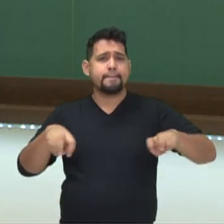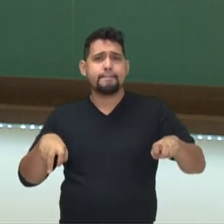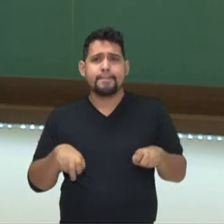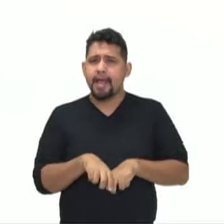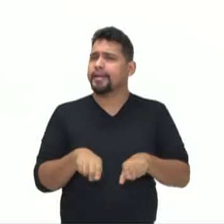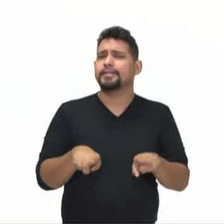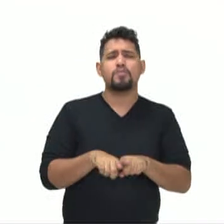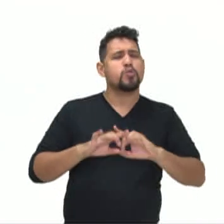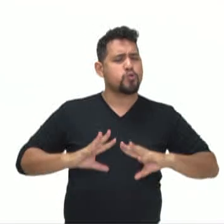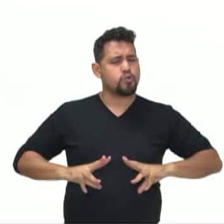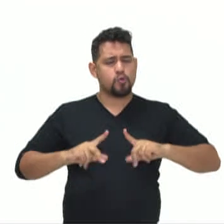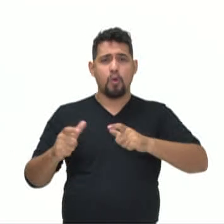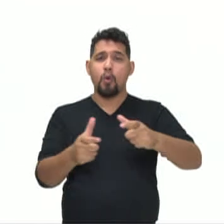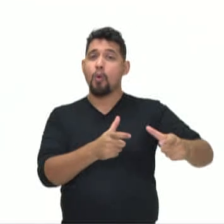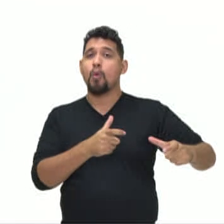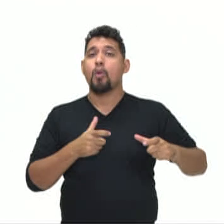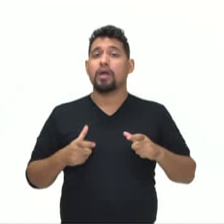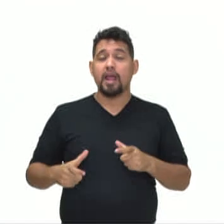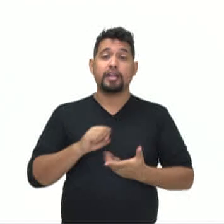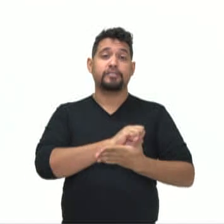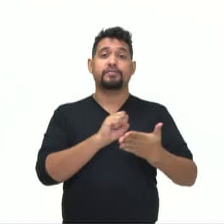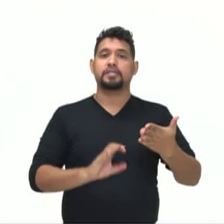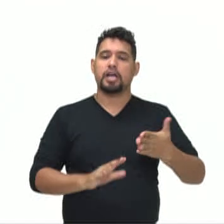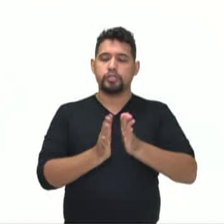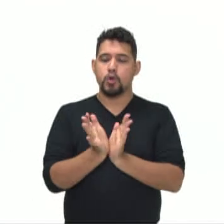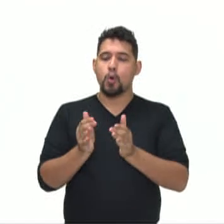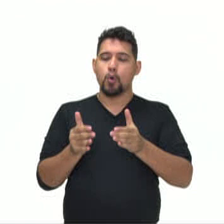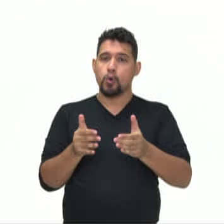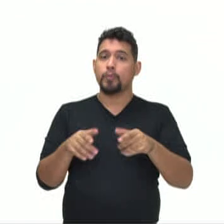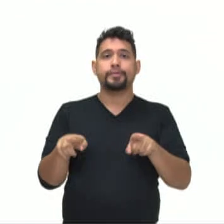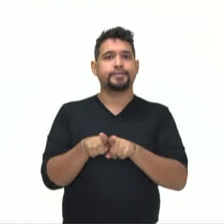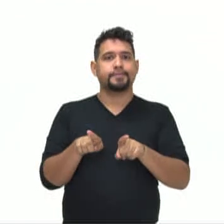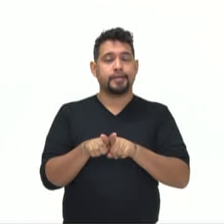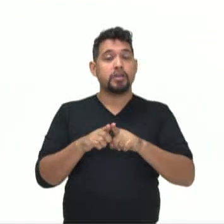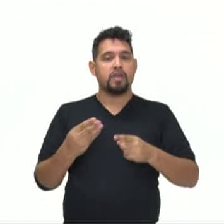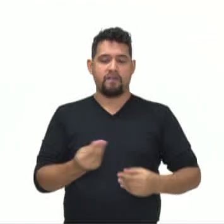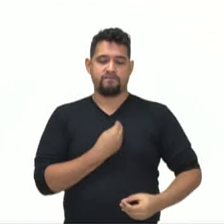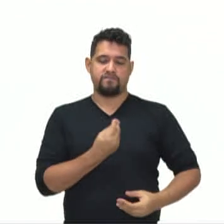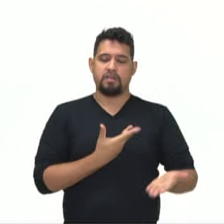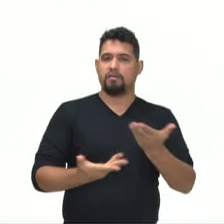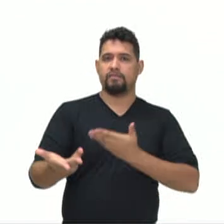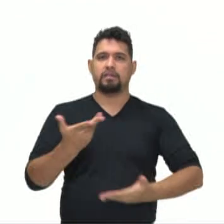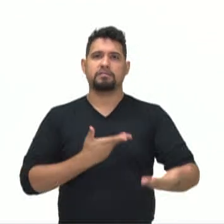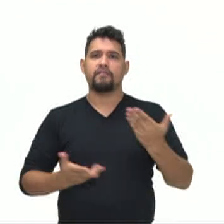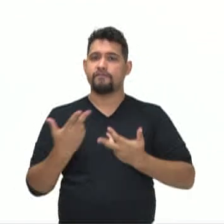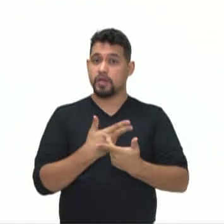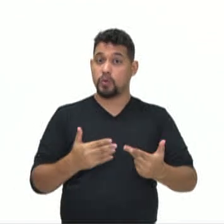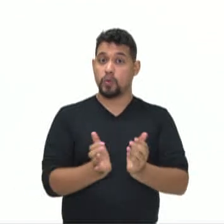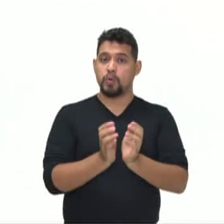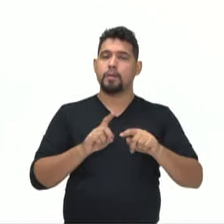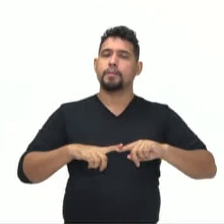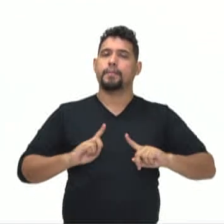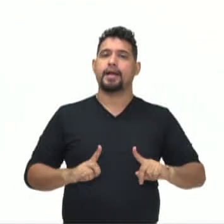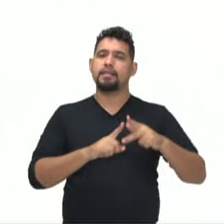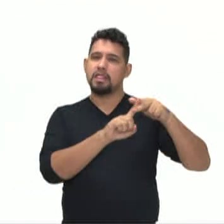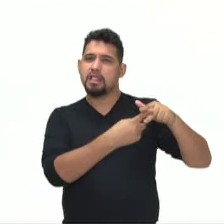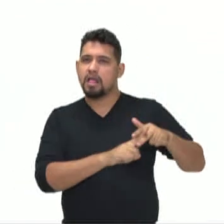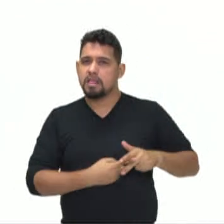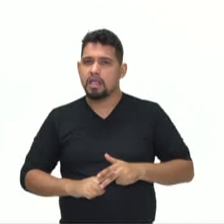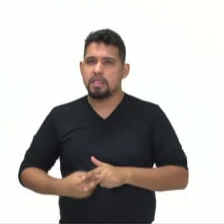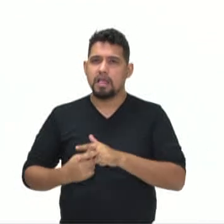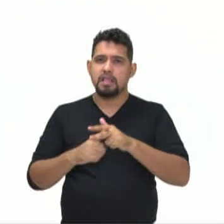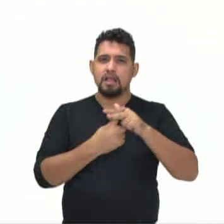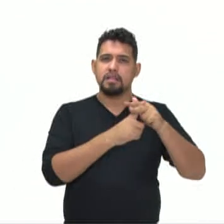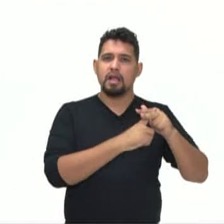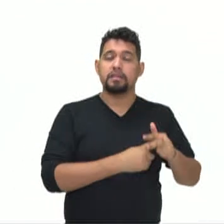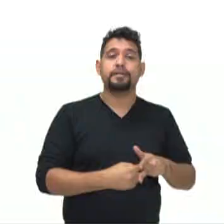parques, todos esses são locais de atividades coletivas com o convívio de diversos grupos. E a manutenção desses